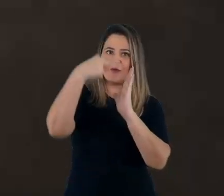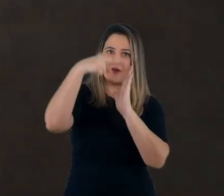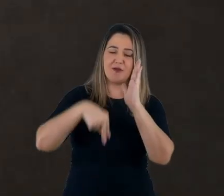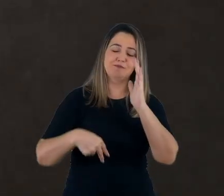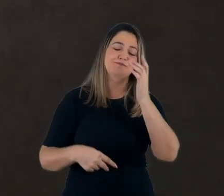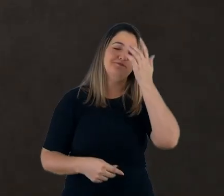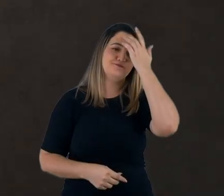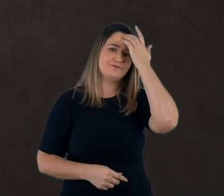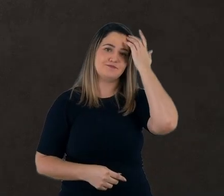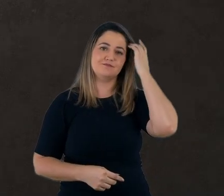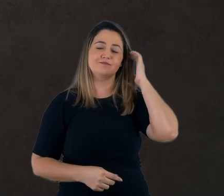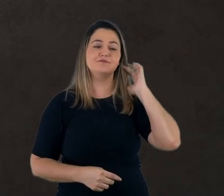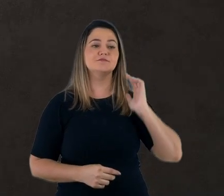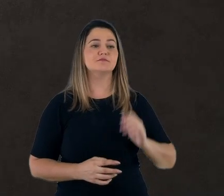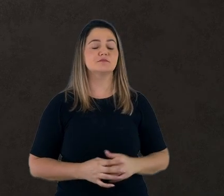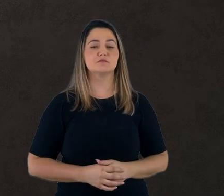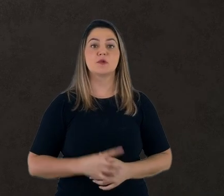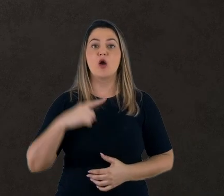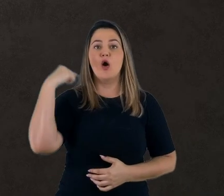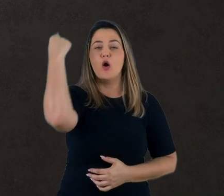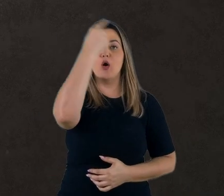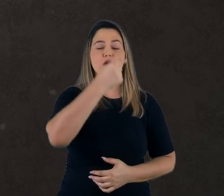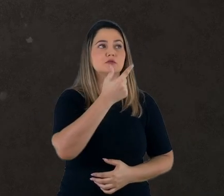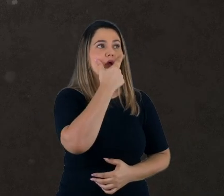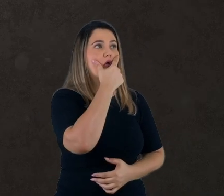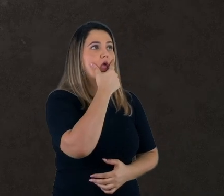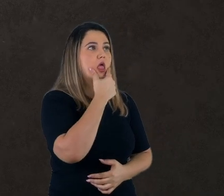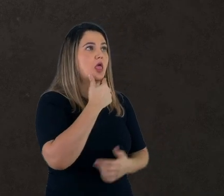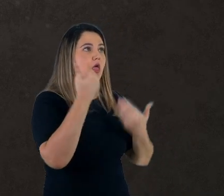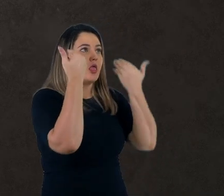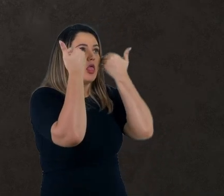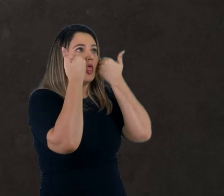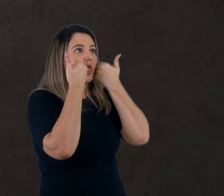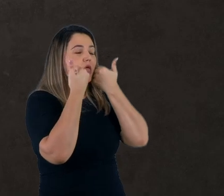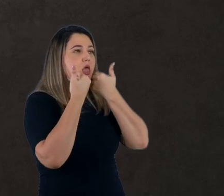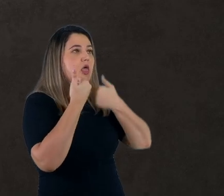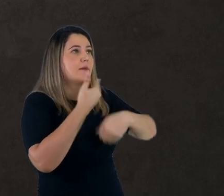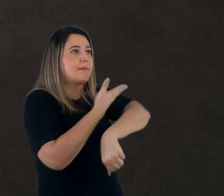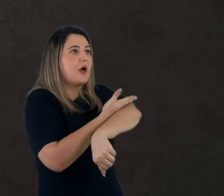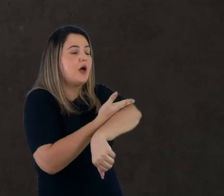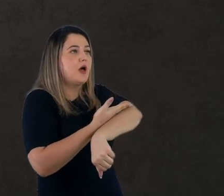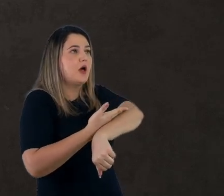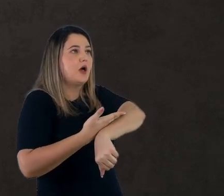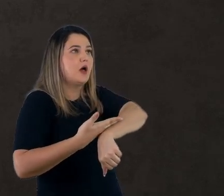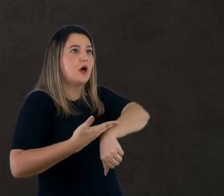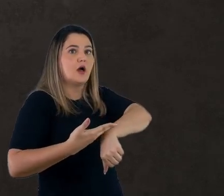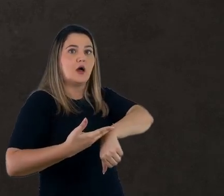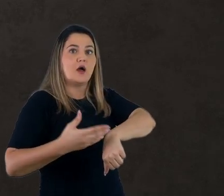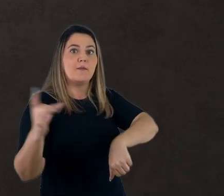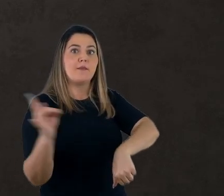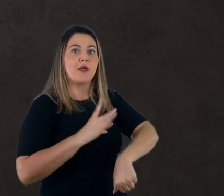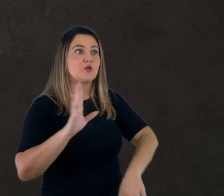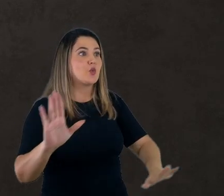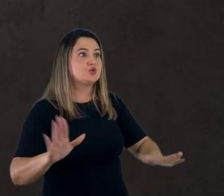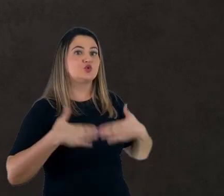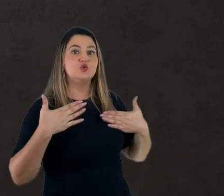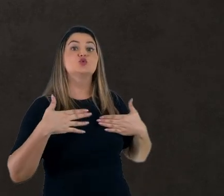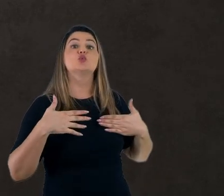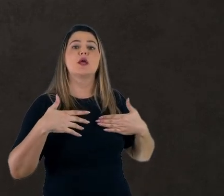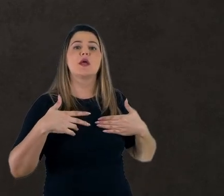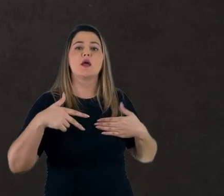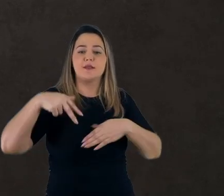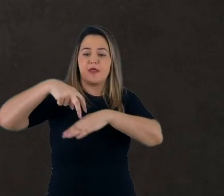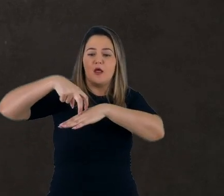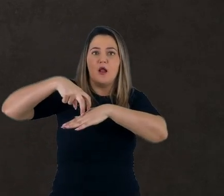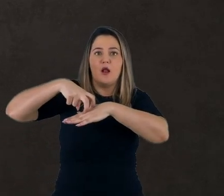você. O seu rosto ficou pálido e ele ficou tão assustado que os seus joelhos batiam um contra o outro e